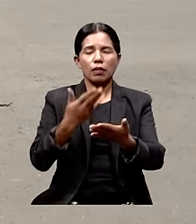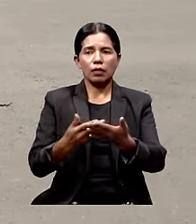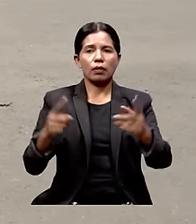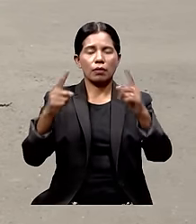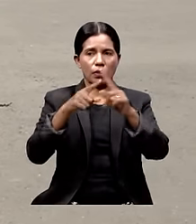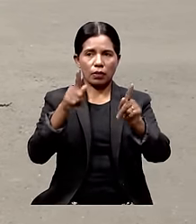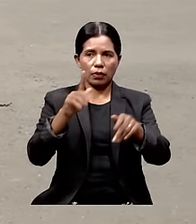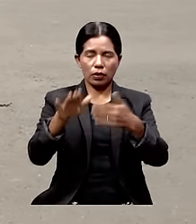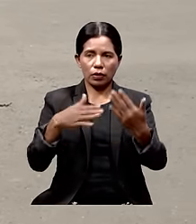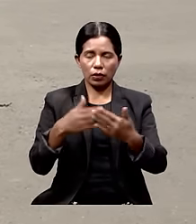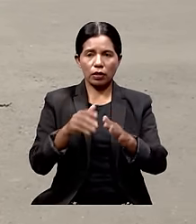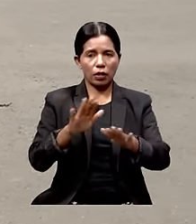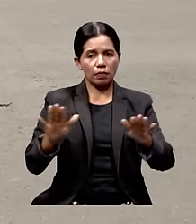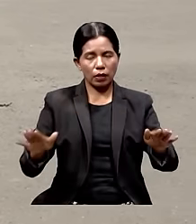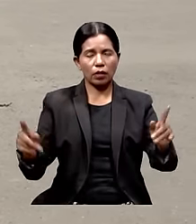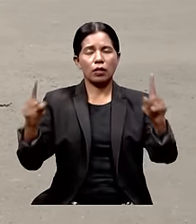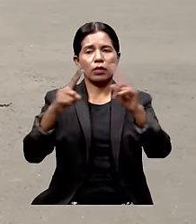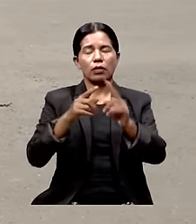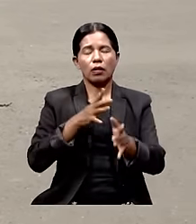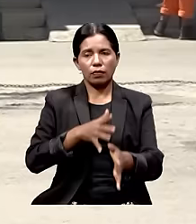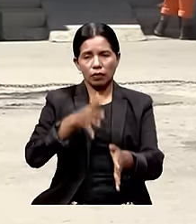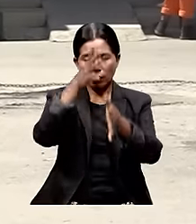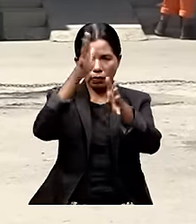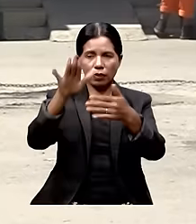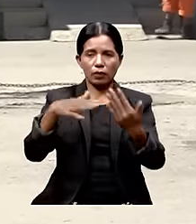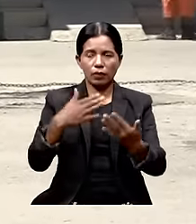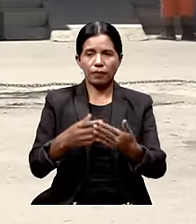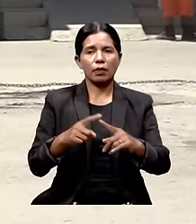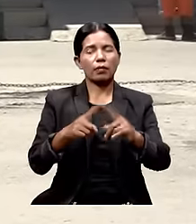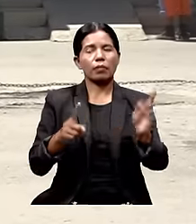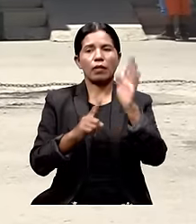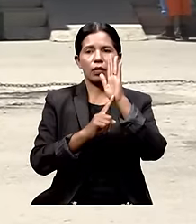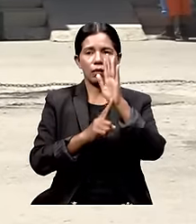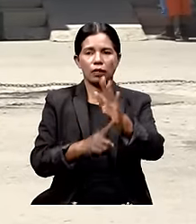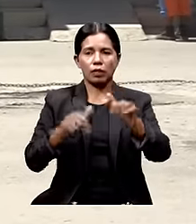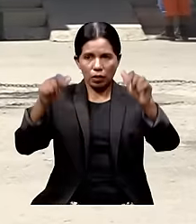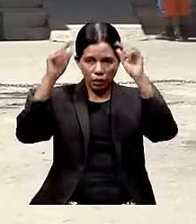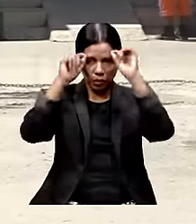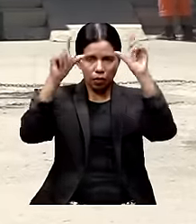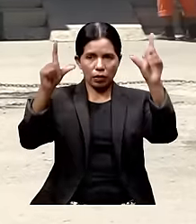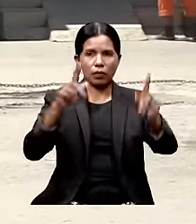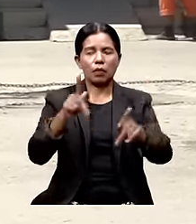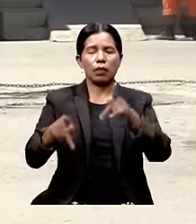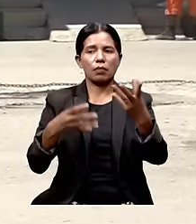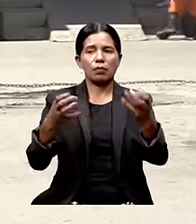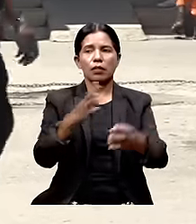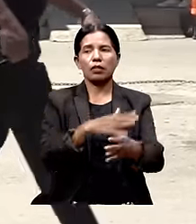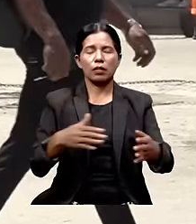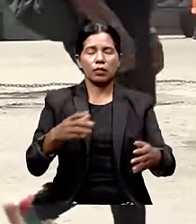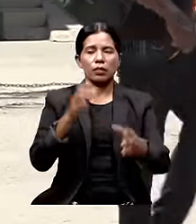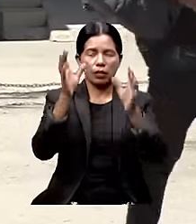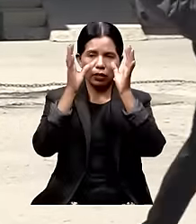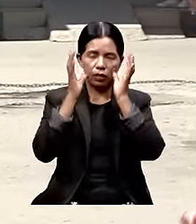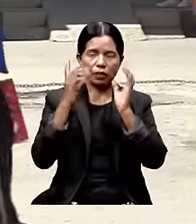a rotina, para se lavar aqui, para fazer o que não quer. Mas bem, a realidade é tudo em Timor-Leste, é uma barra que se realiza na Fátima